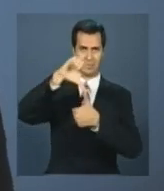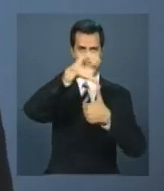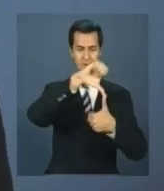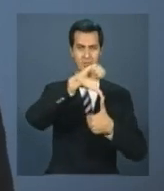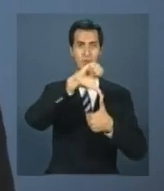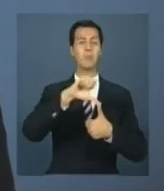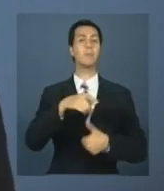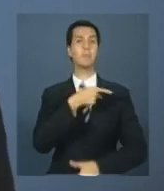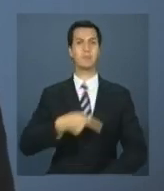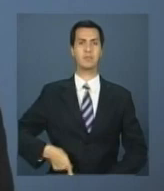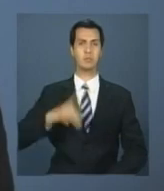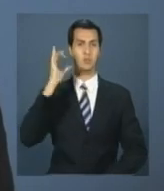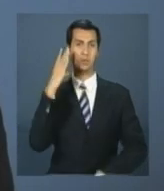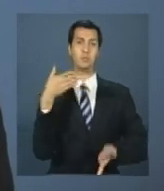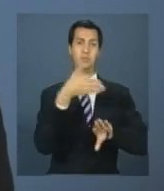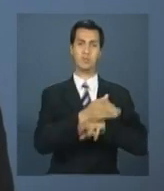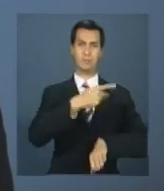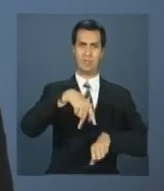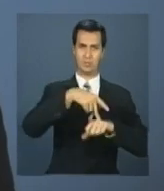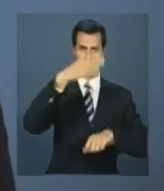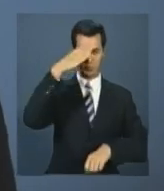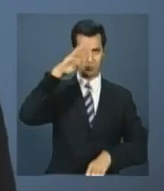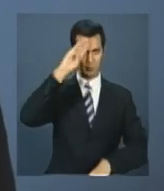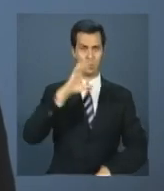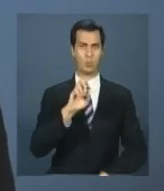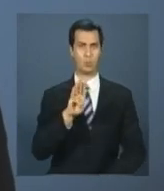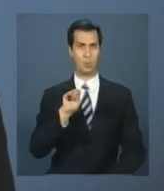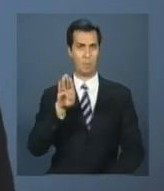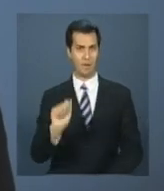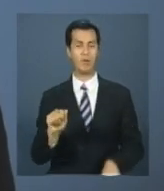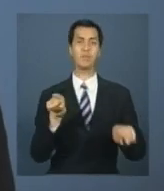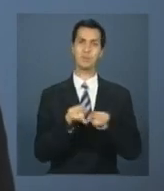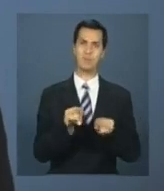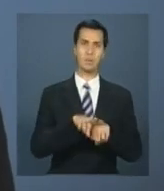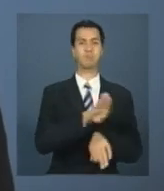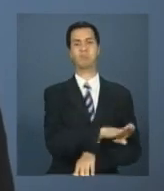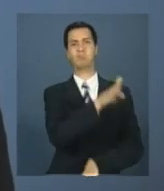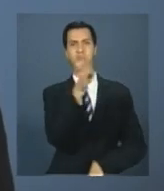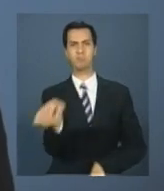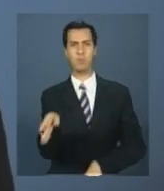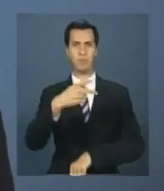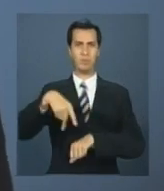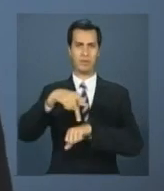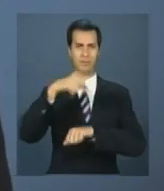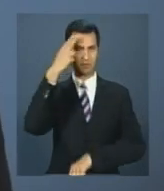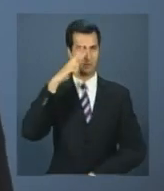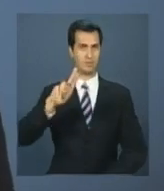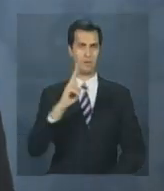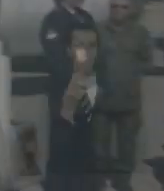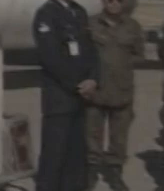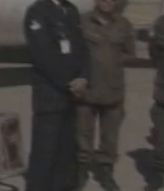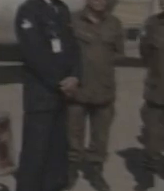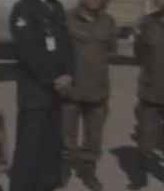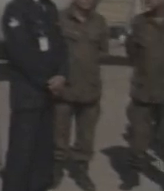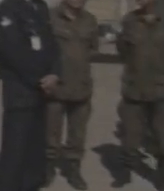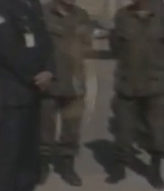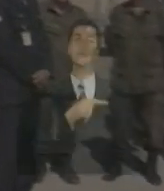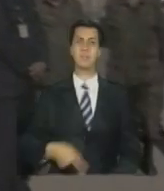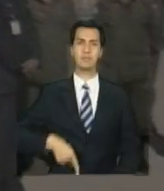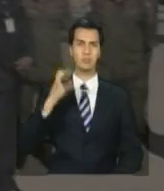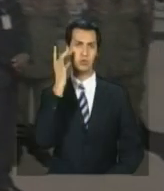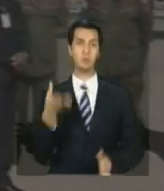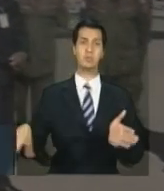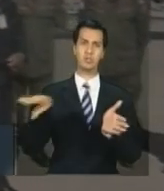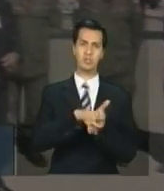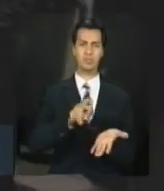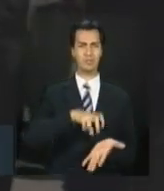esteve em Cuba e hoje cumpre agenda no Haiti. Ela chegou à capital, Porto Príncipe, no final da manhã.